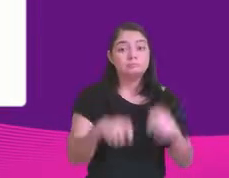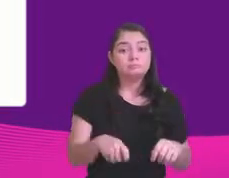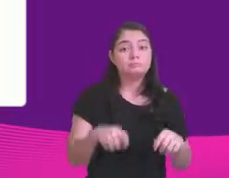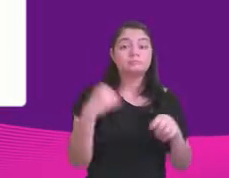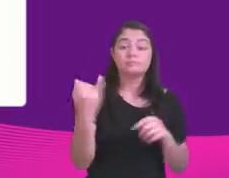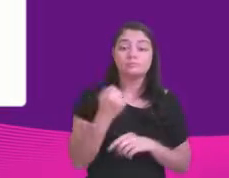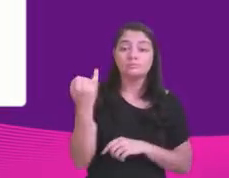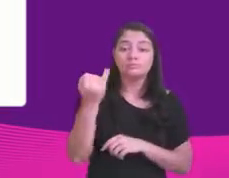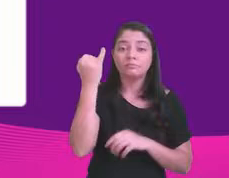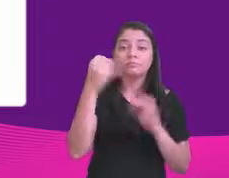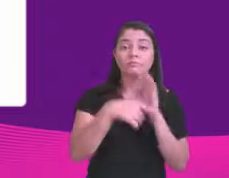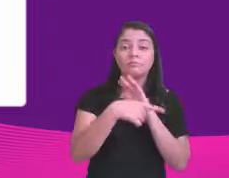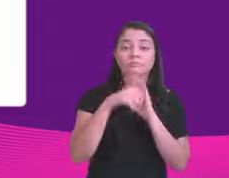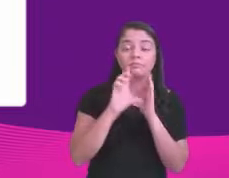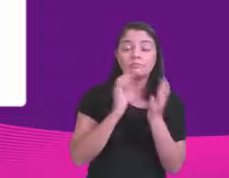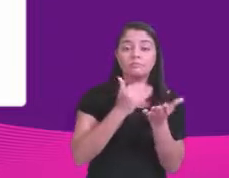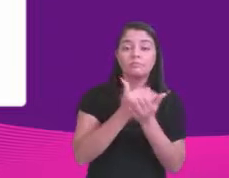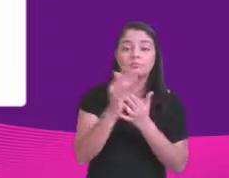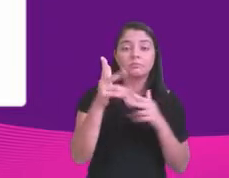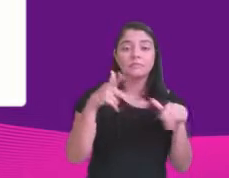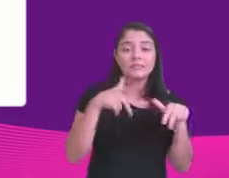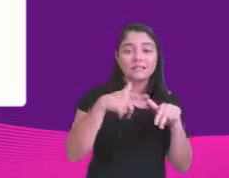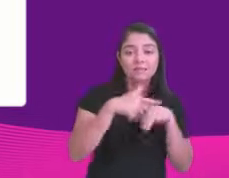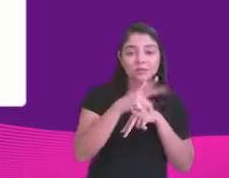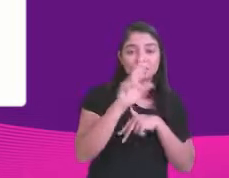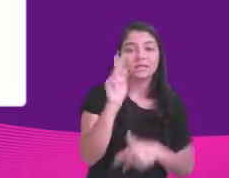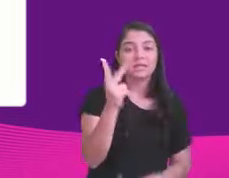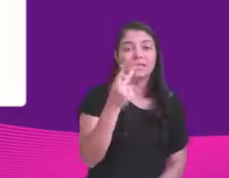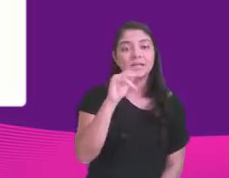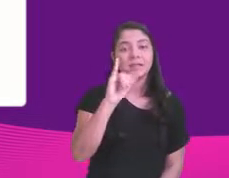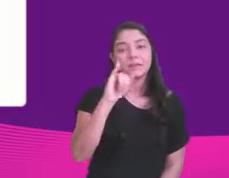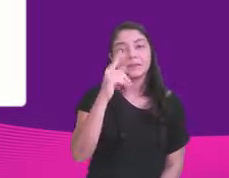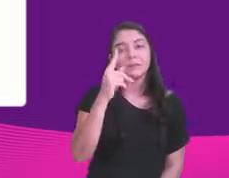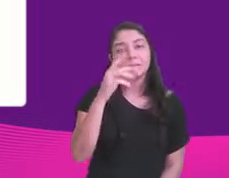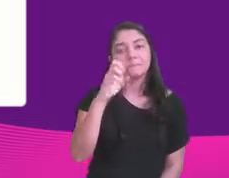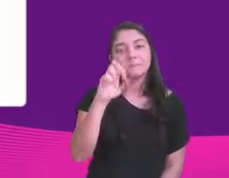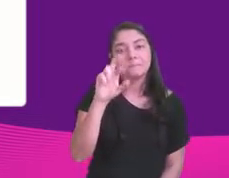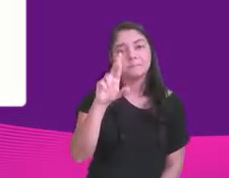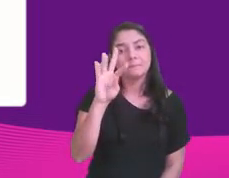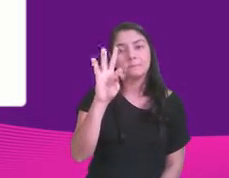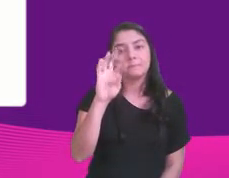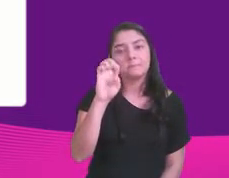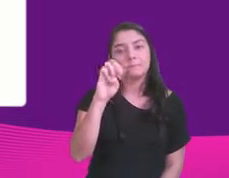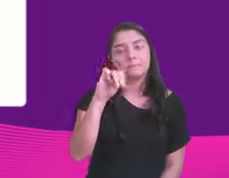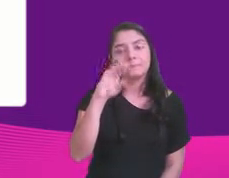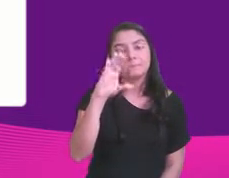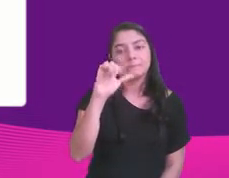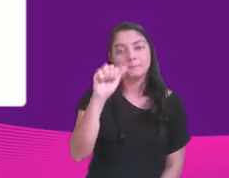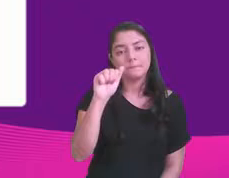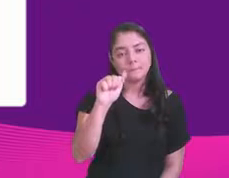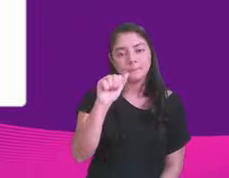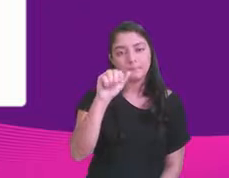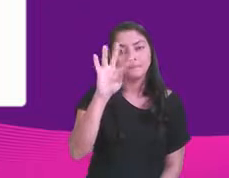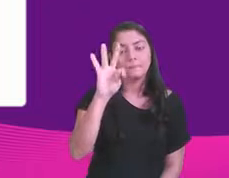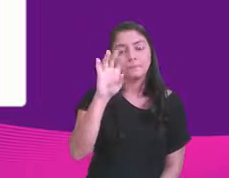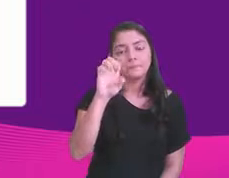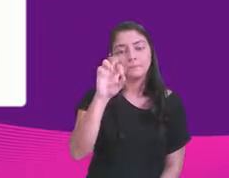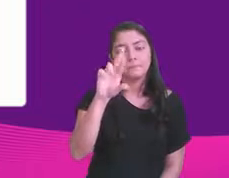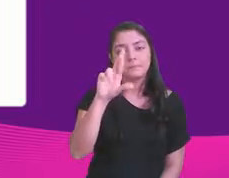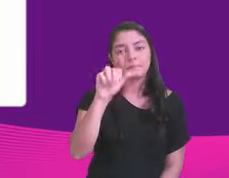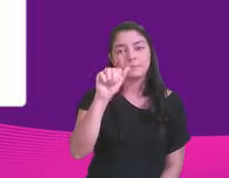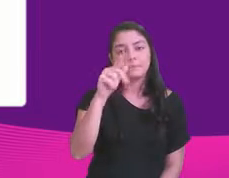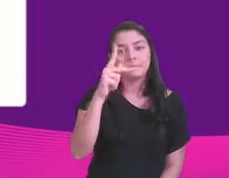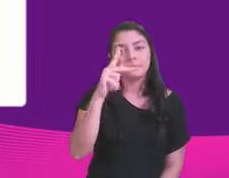início da hipertermoquimioterapia. Aqui é uma rotação do fígado com ressecção de